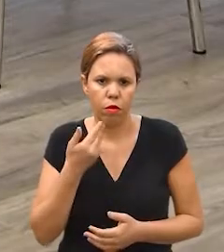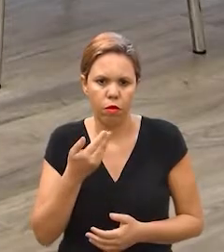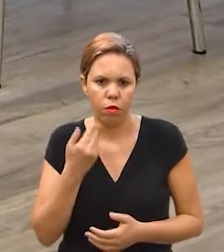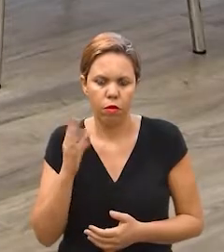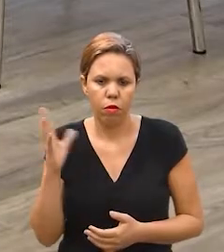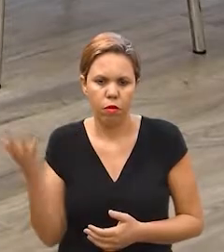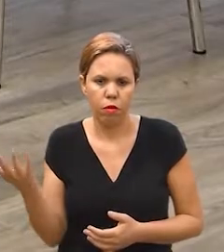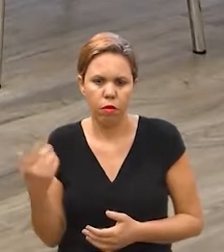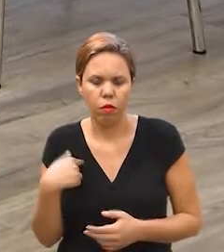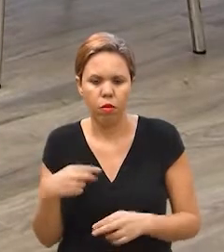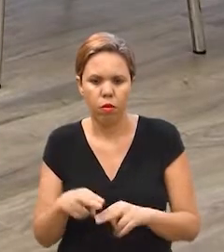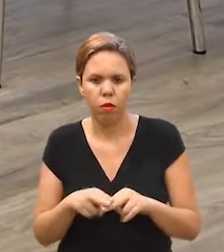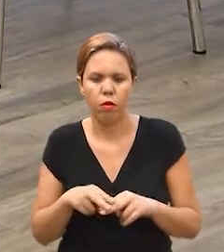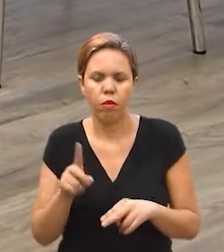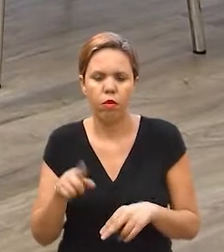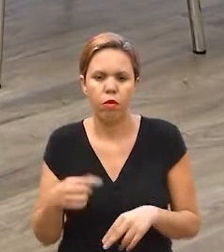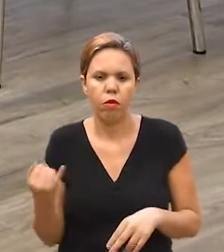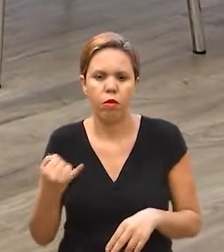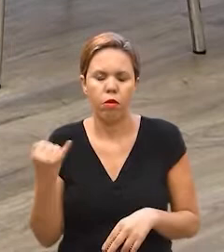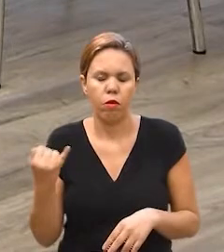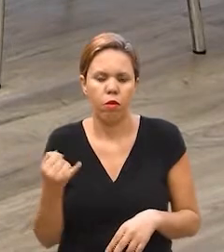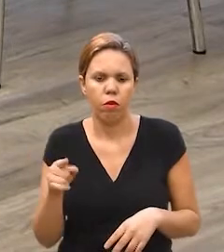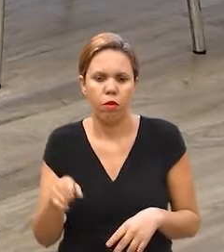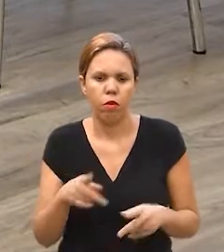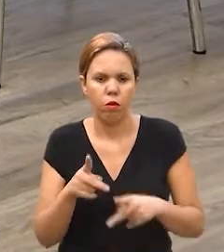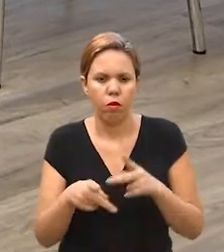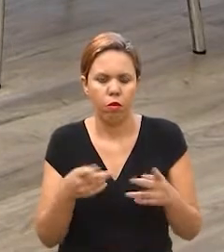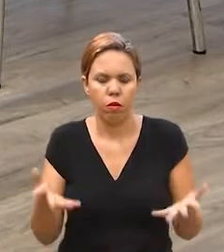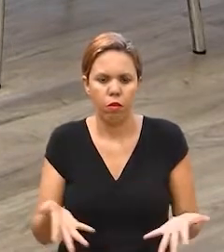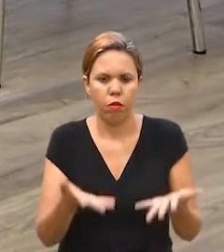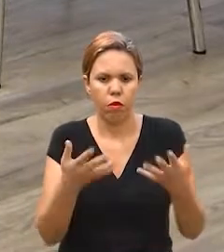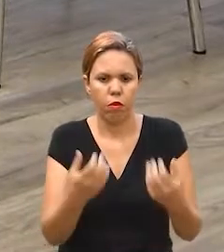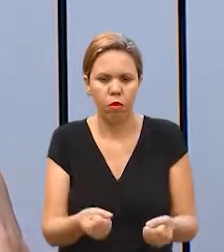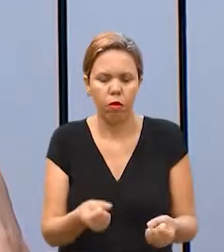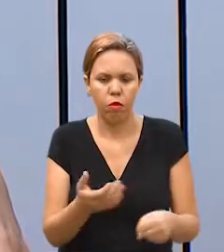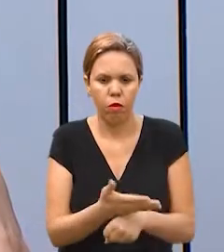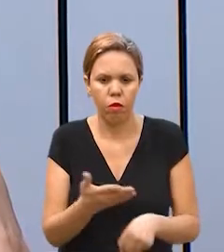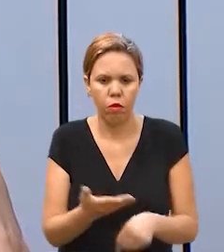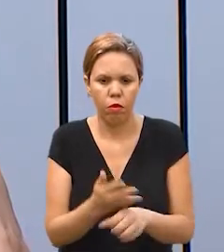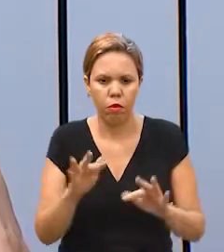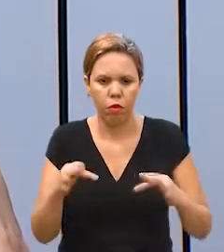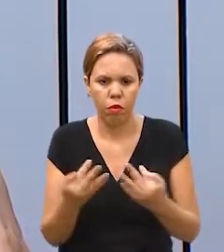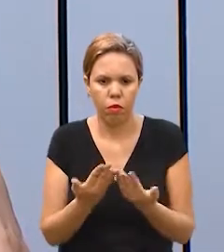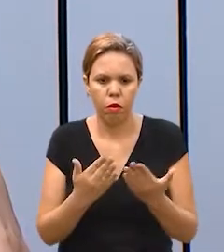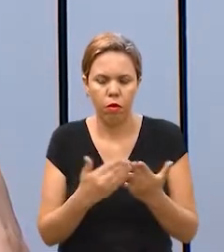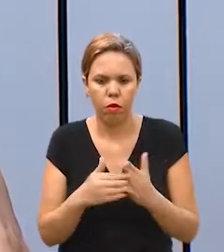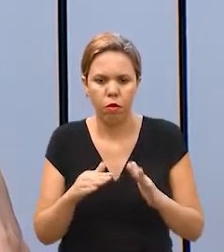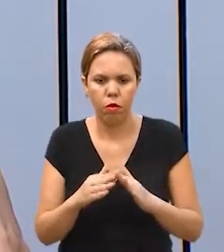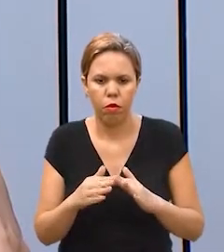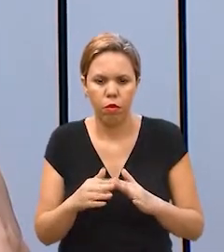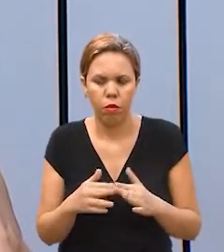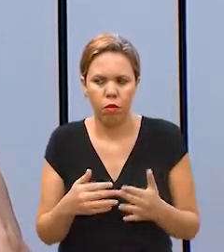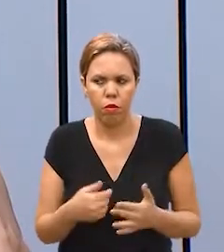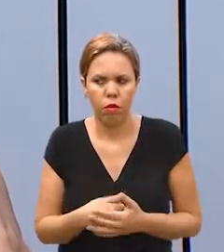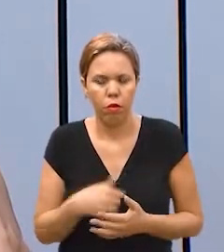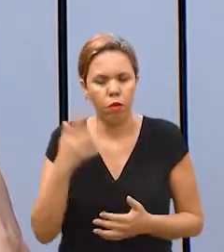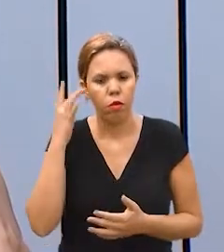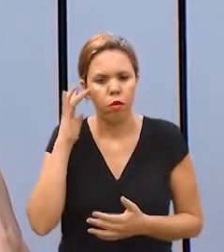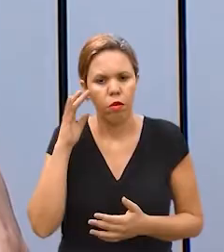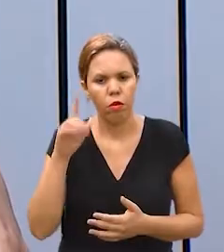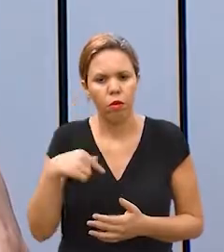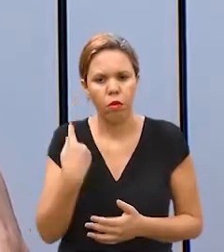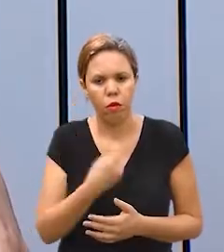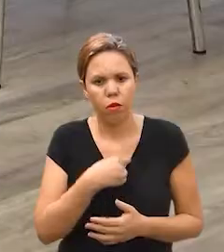mais fáceis, né? Então também por isso é importante o convencimento, a participação da família na escola, enfim, eu acho